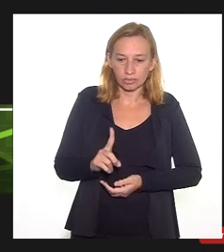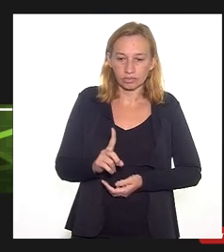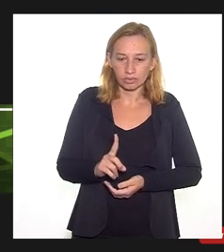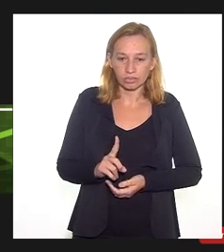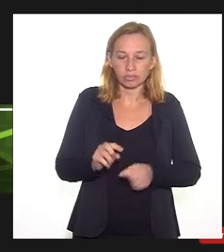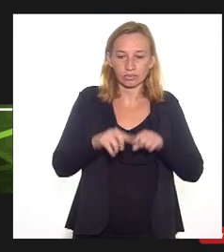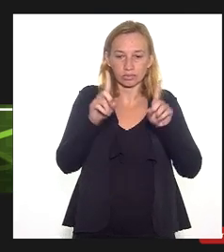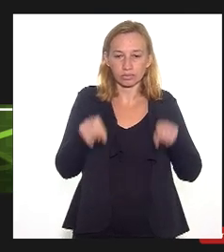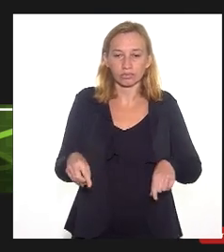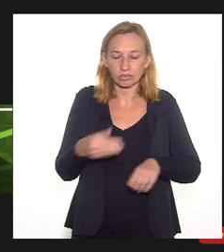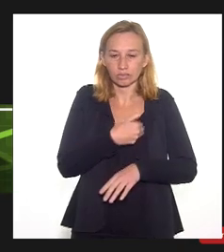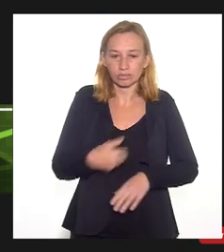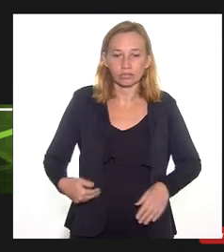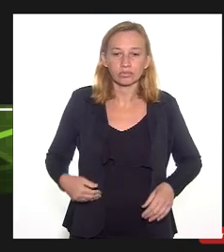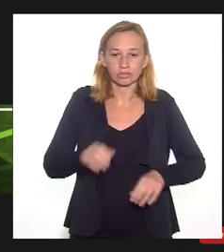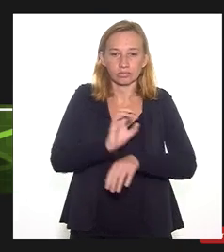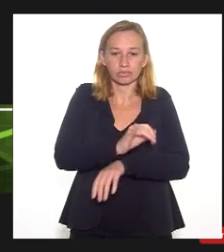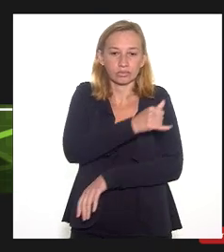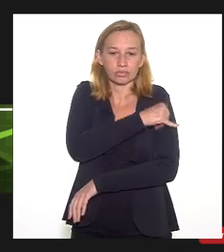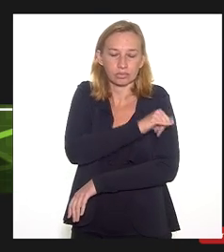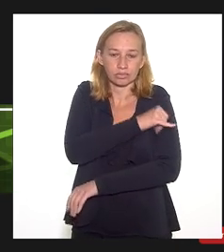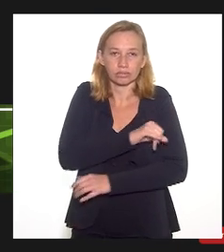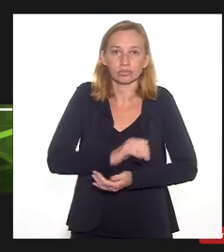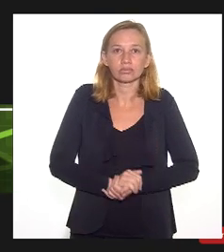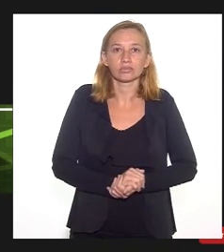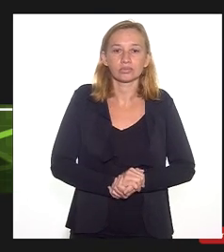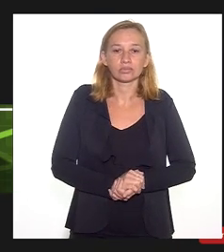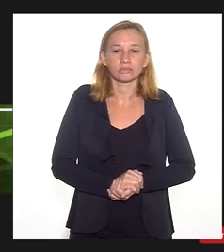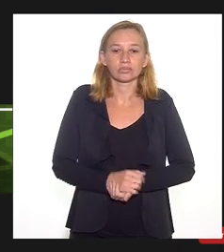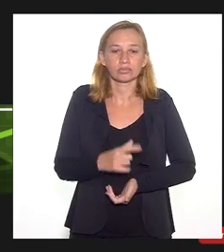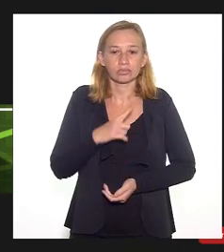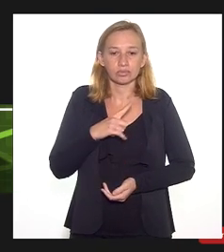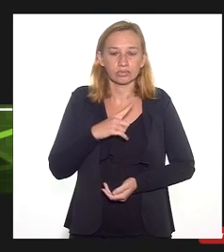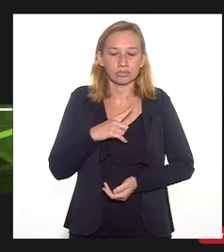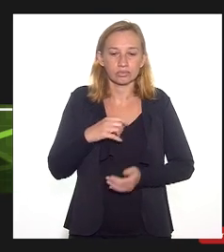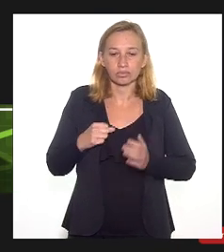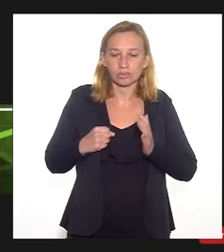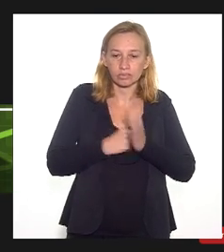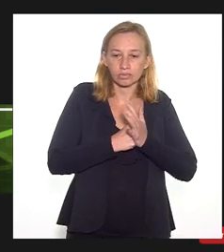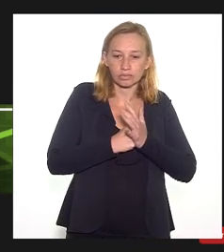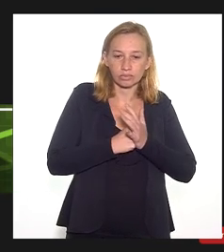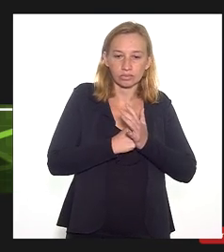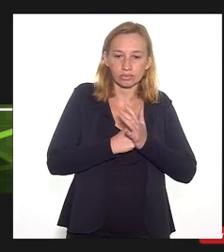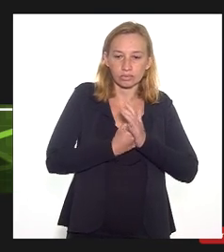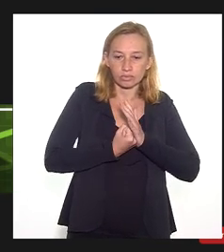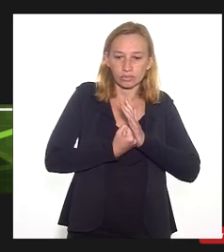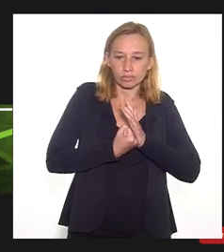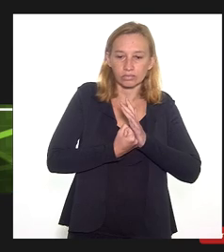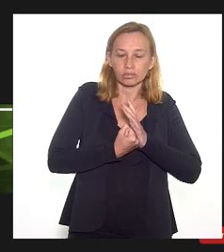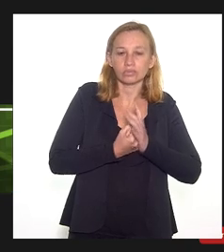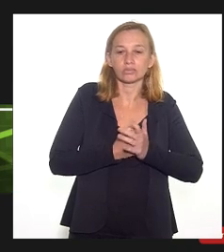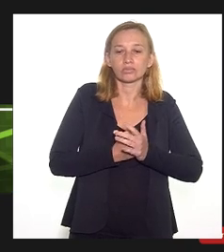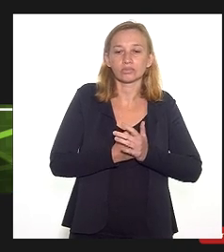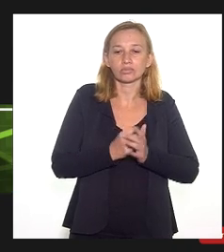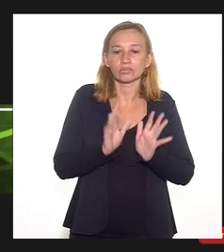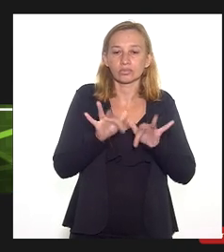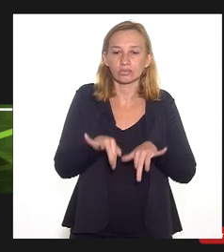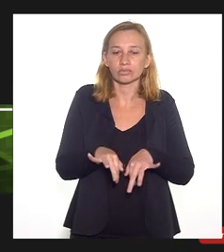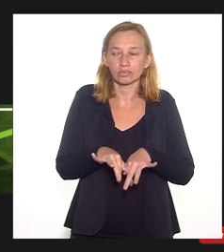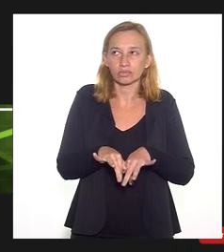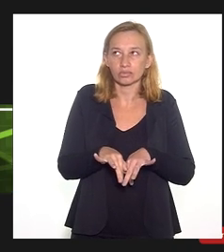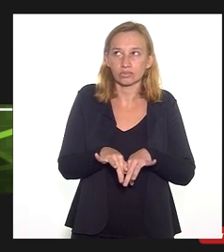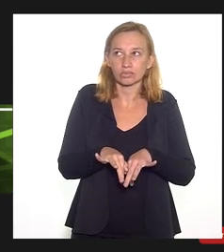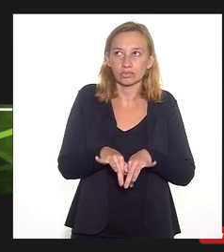servidor público do estado do Rio de Janeiro a gente tem aí um bloqueio que vai até final de